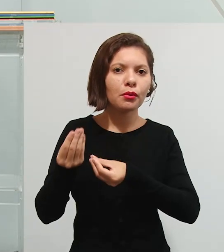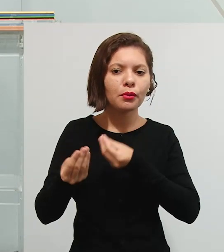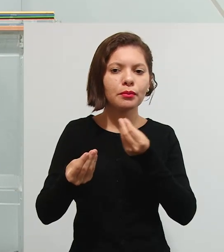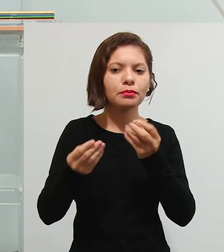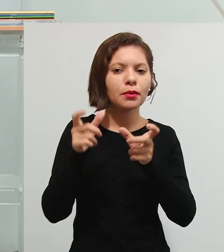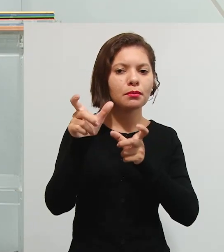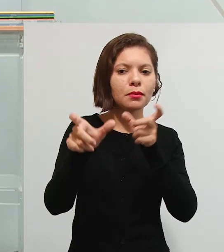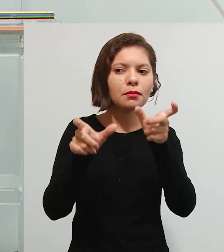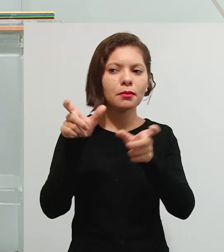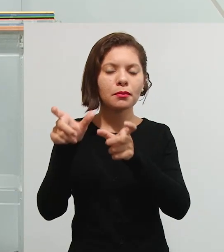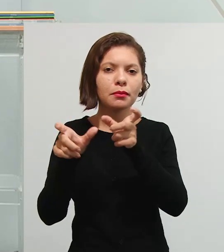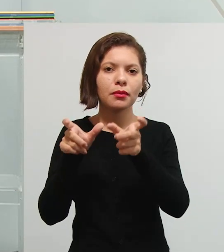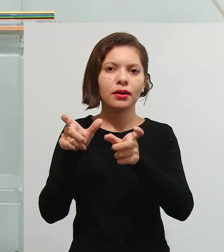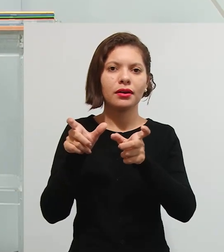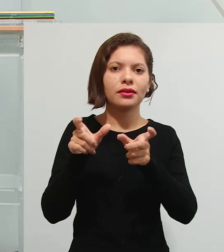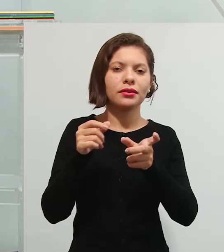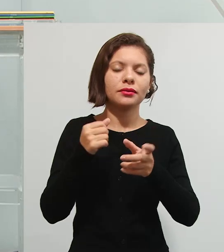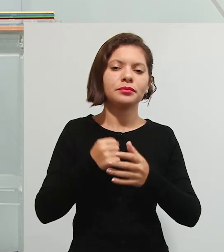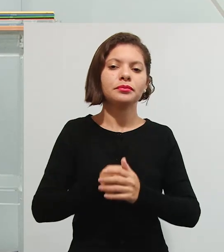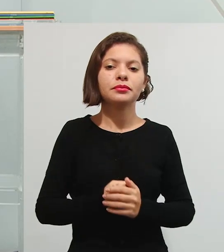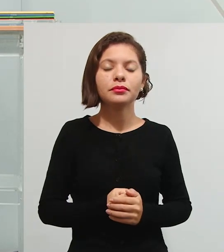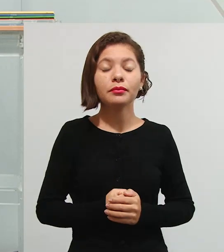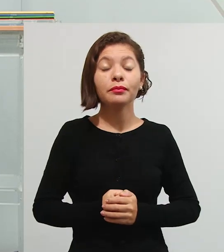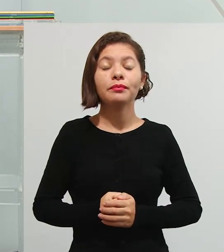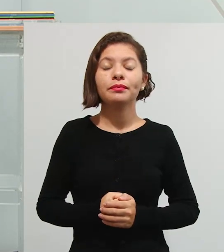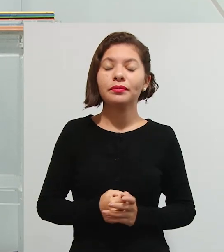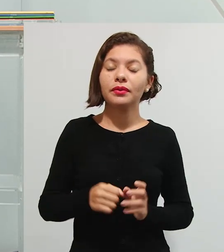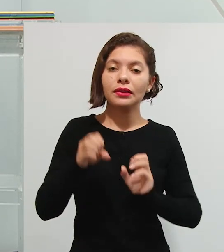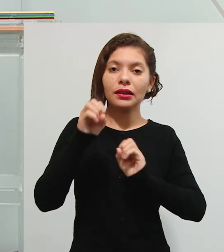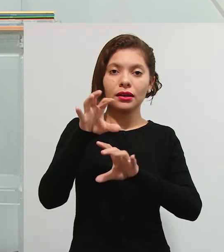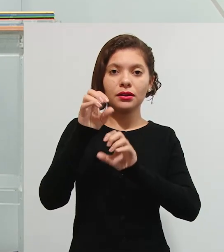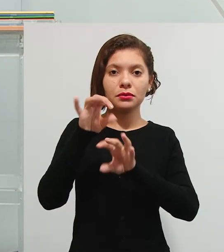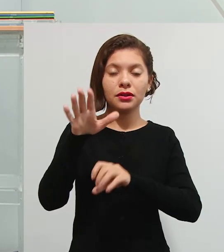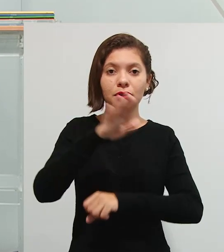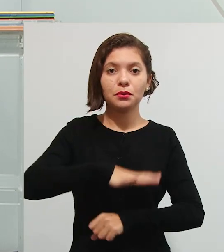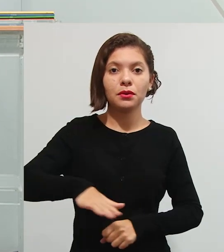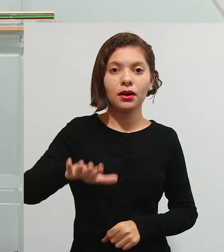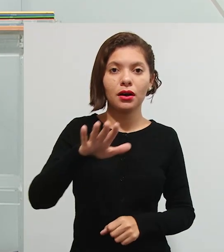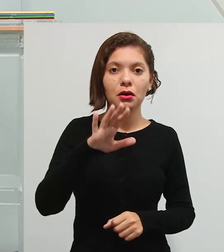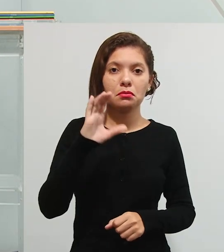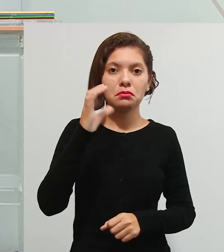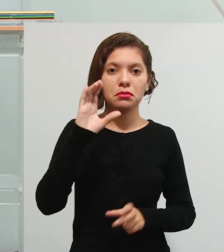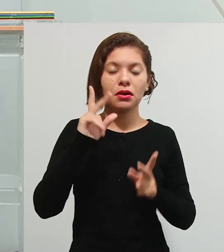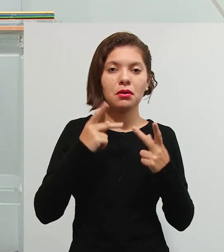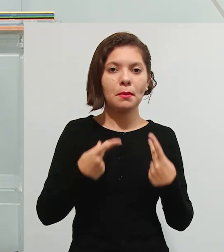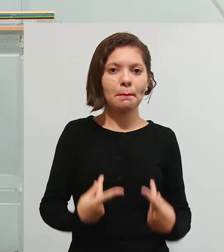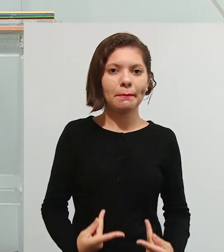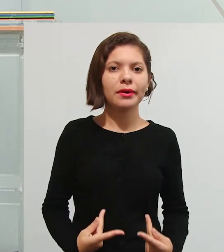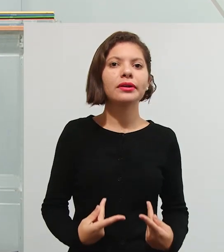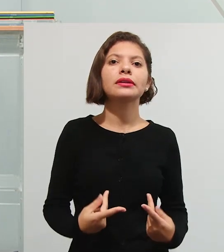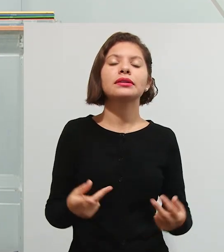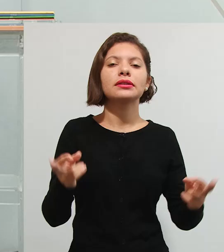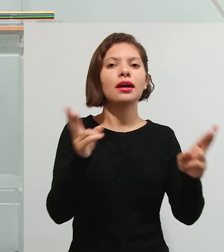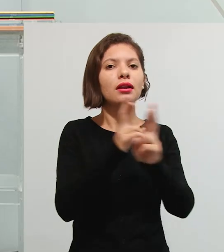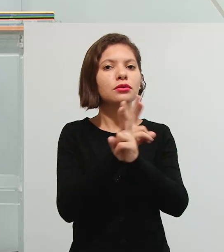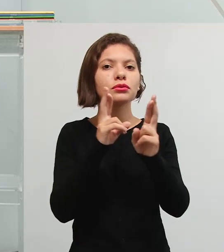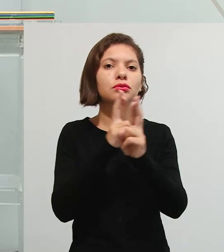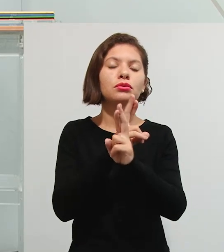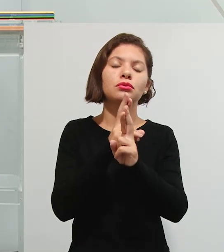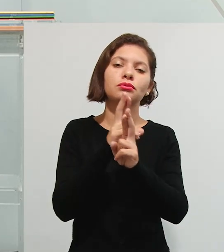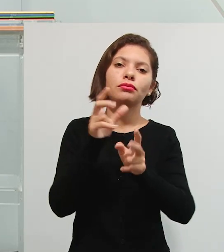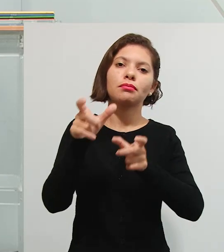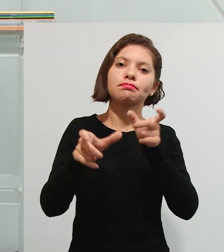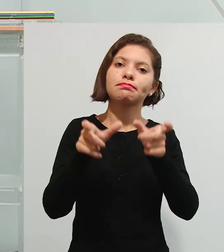os participantes da pesquisa. Então, como a educação é um campo das ciências humanas, das relações com as